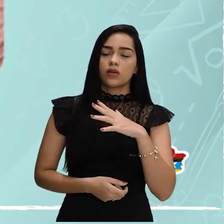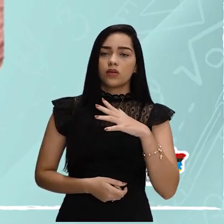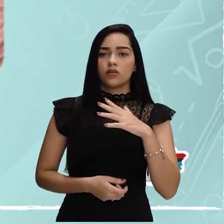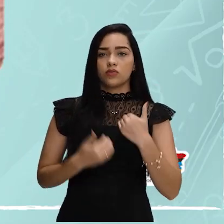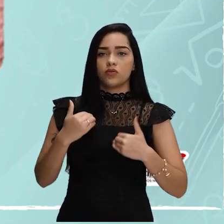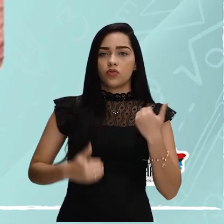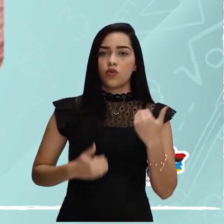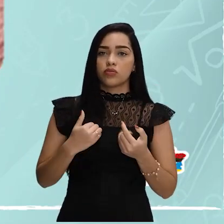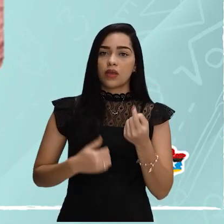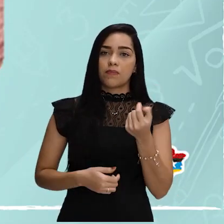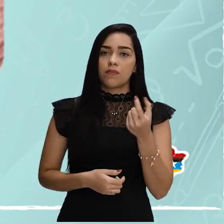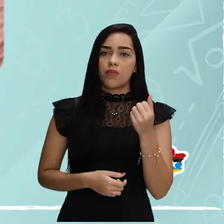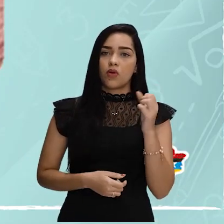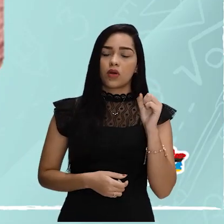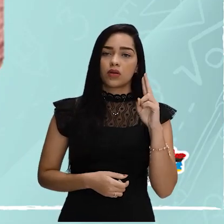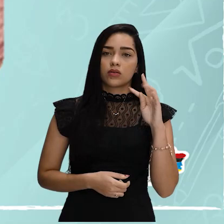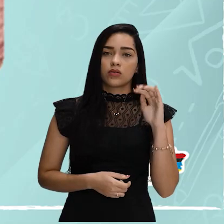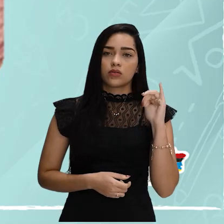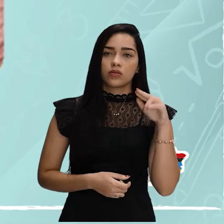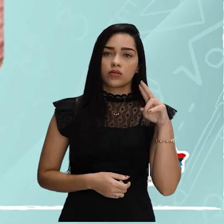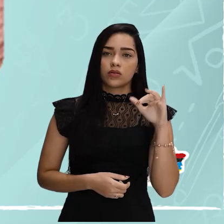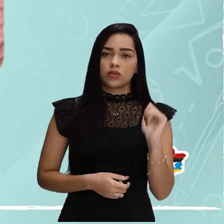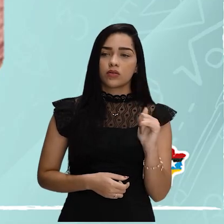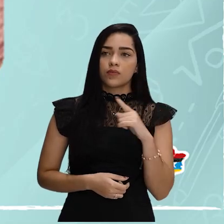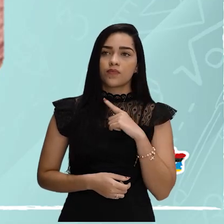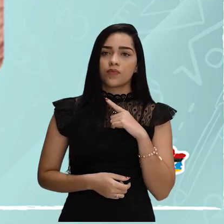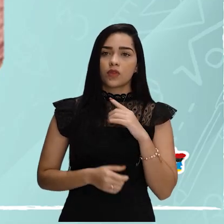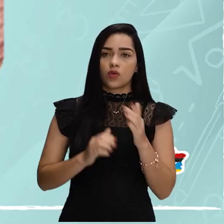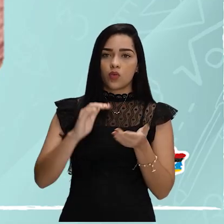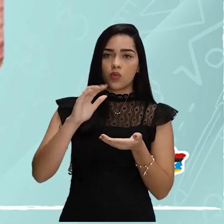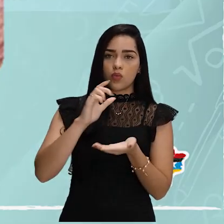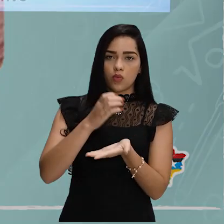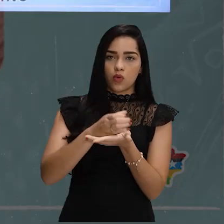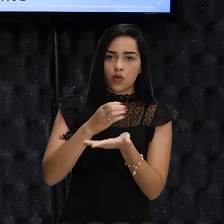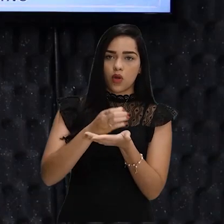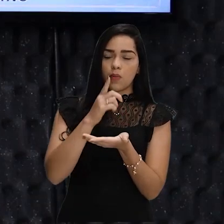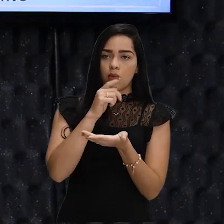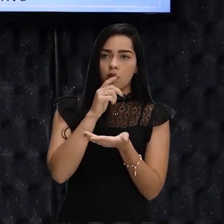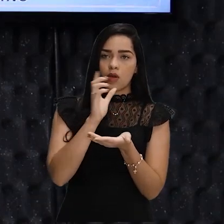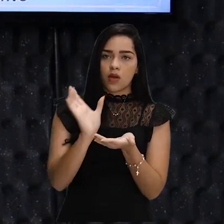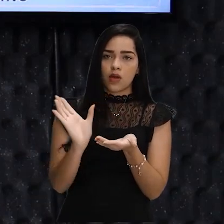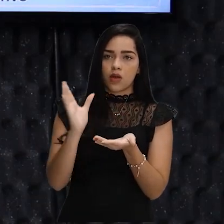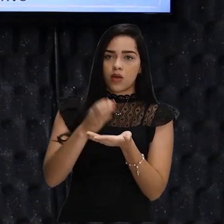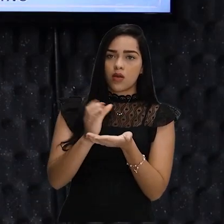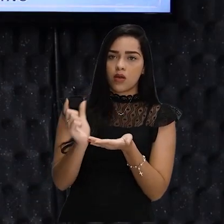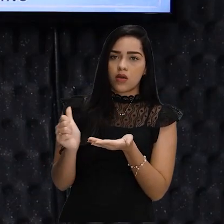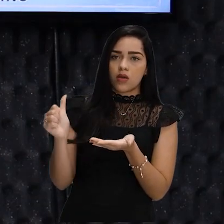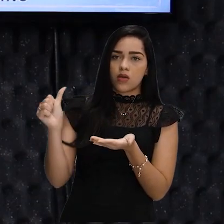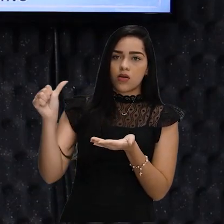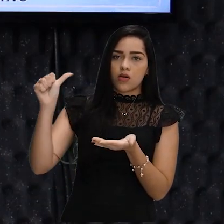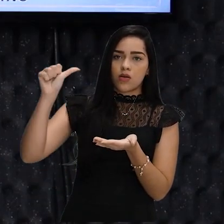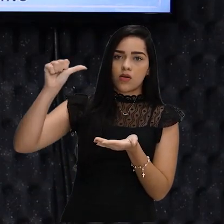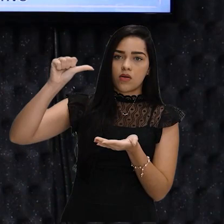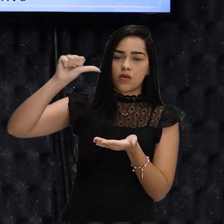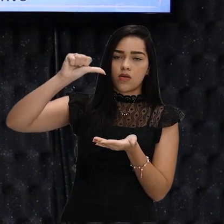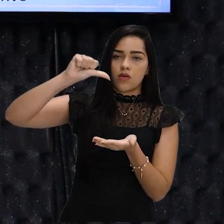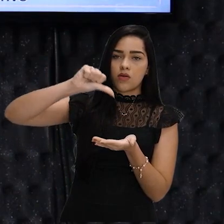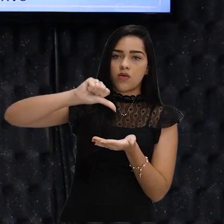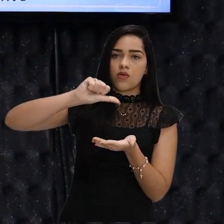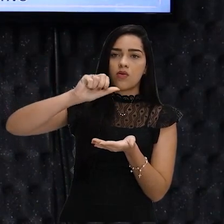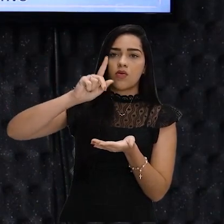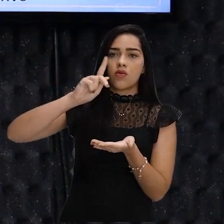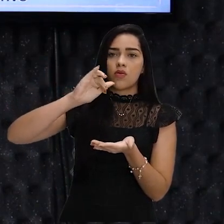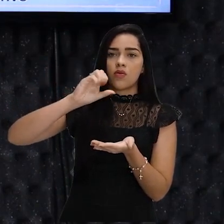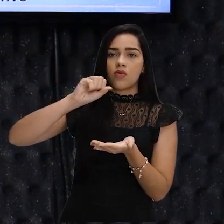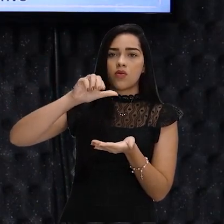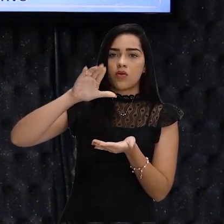pouca substância. Vamos imaginar a seguinte situação. Imagina um copo com água. Você joga nesse copo com água um kisuke,